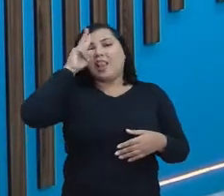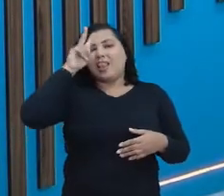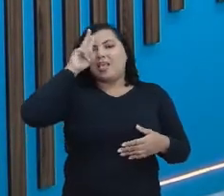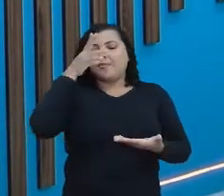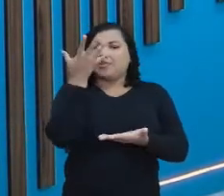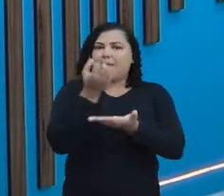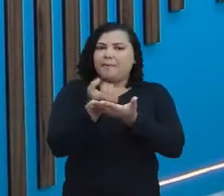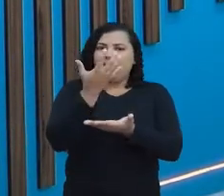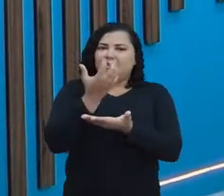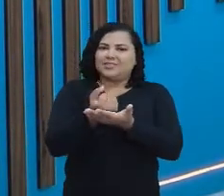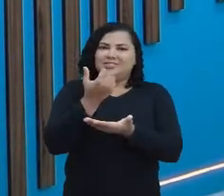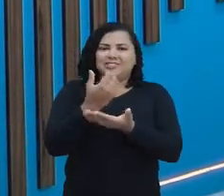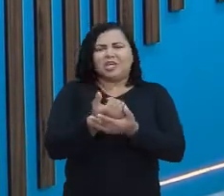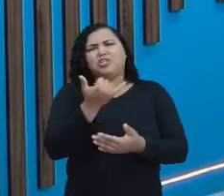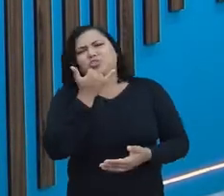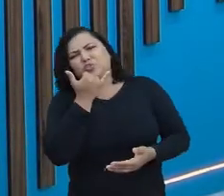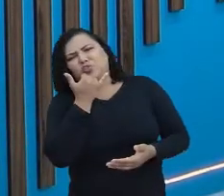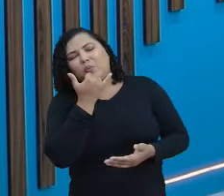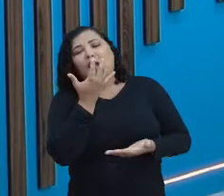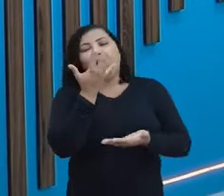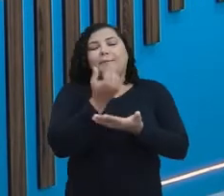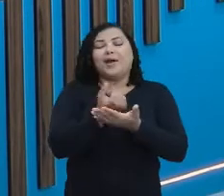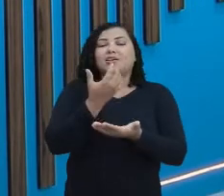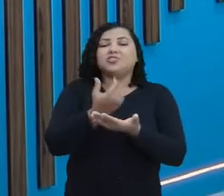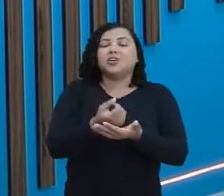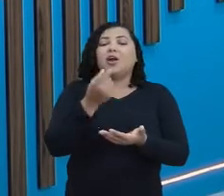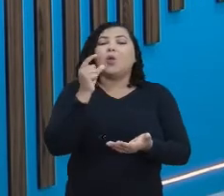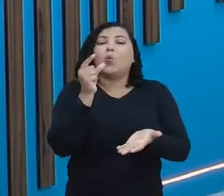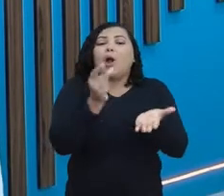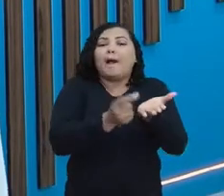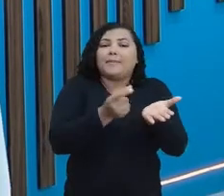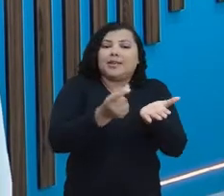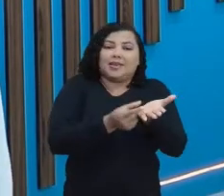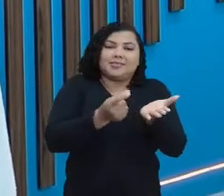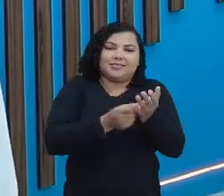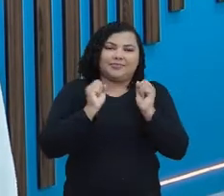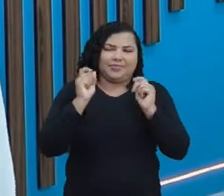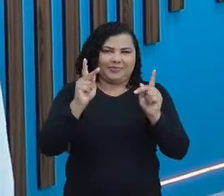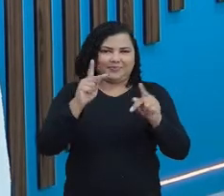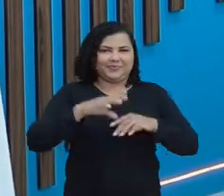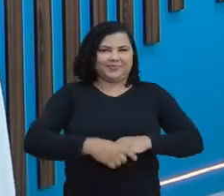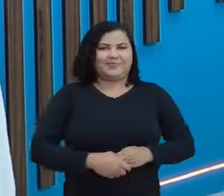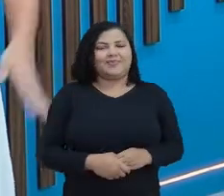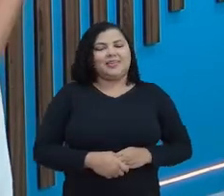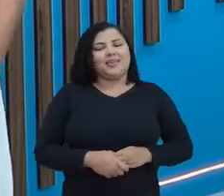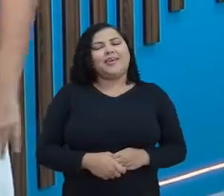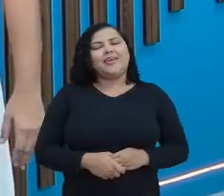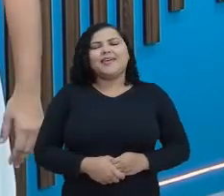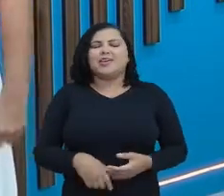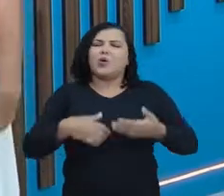baixar o chat. Perdão, gente. Lembrem de baixar o aplicativo, certo? E